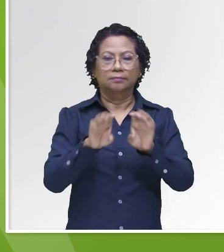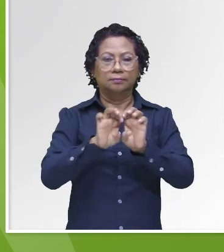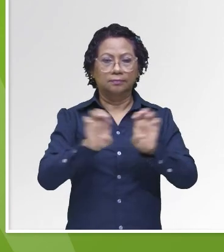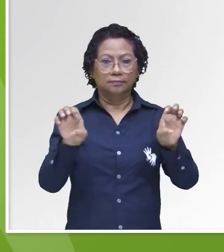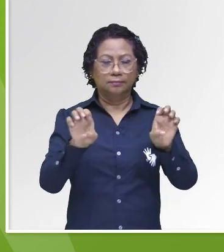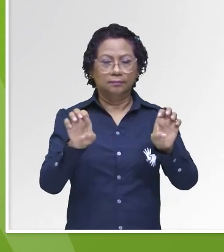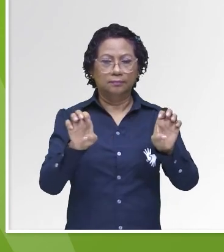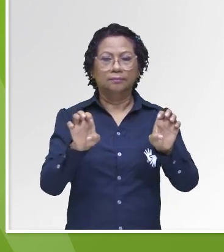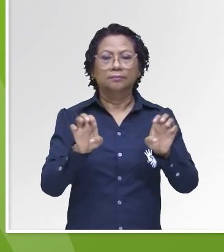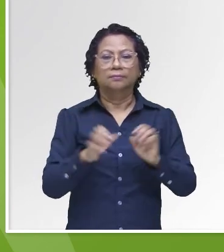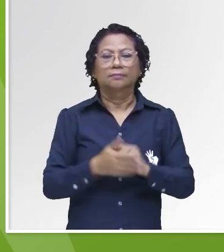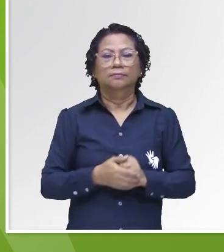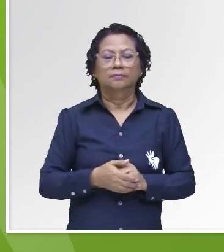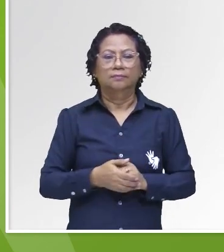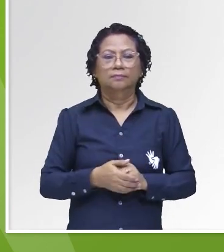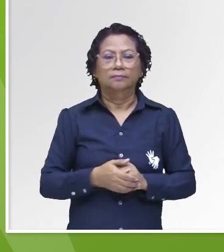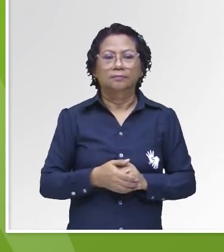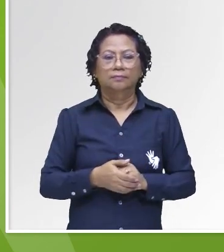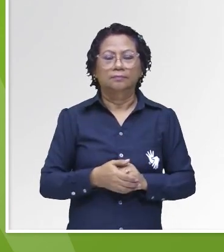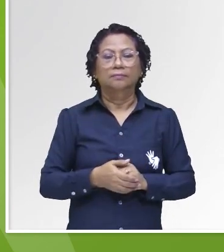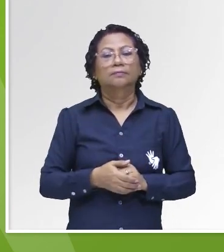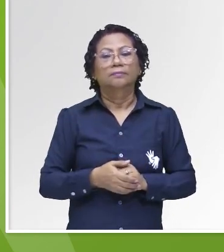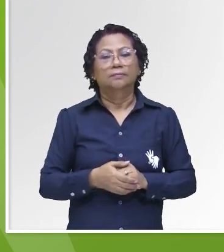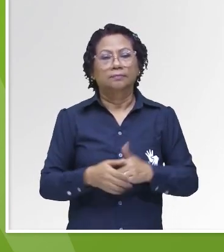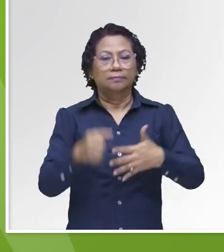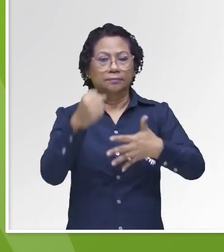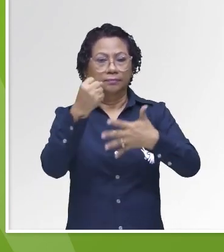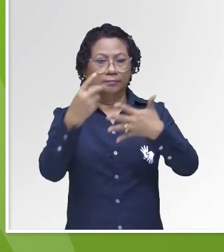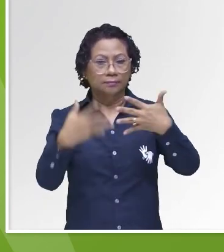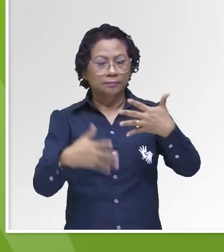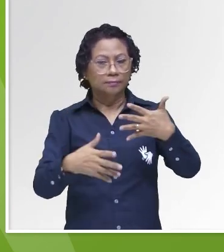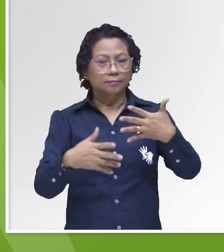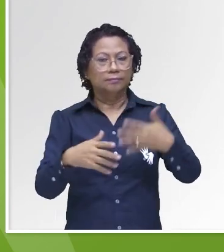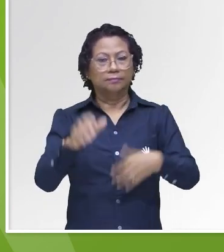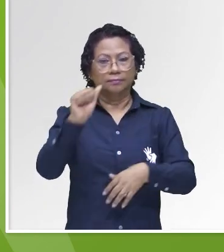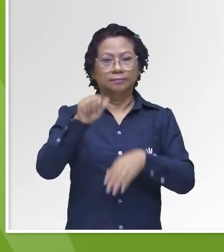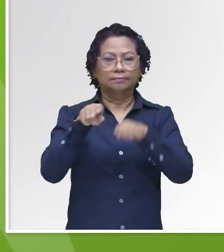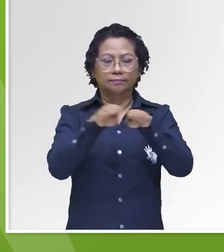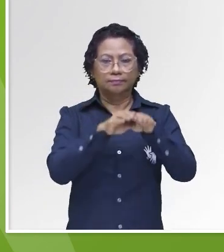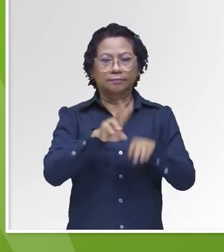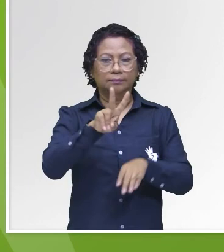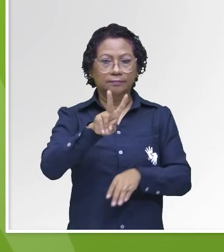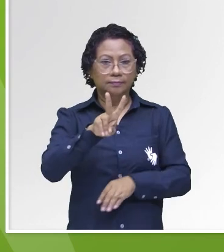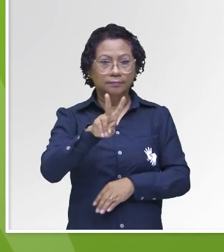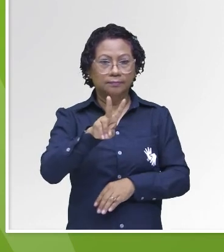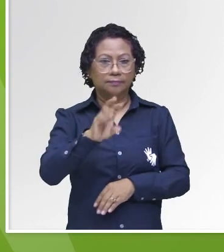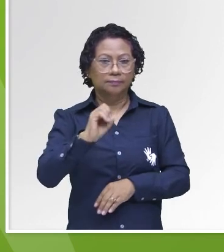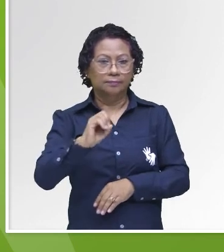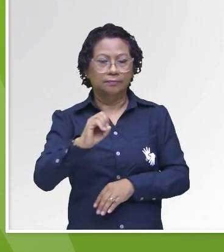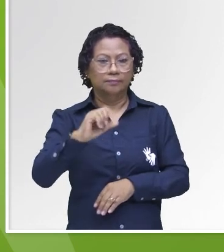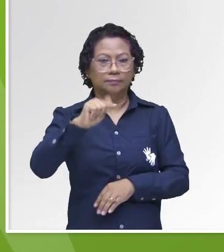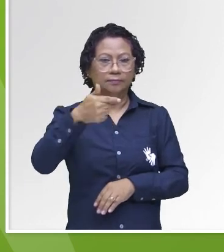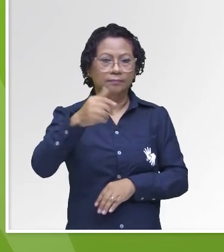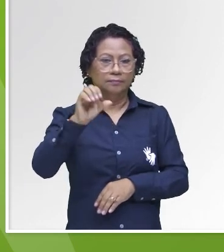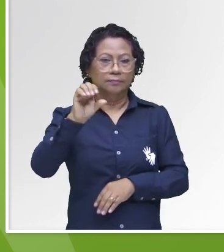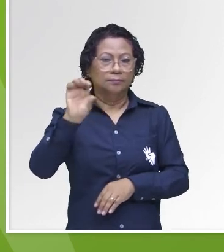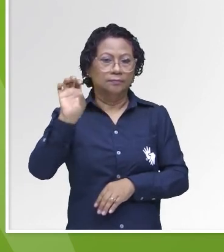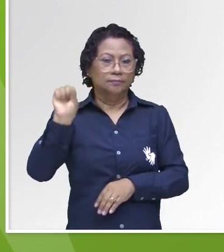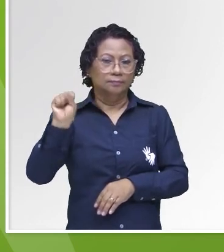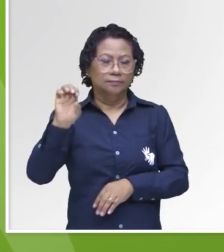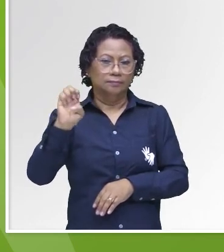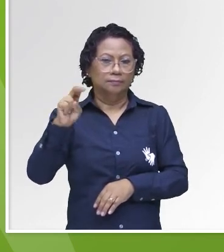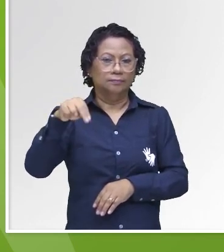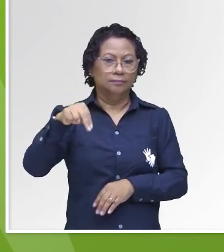alcance, que é V0 ao quadrado, seno de 2θ sobre a gravidade. Qual que é mais fácil? Óbvio que é mais fácil